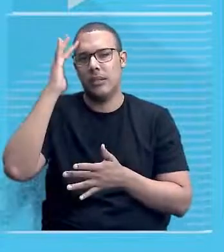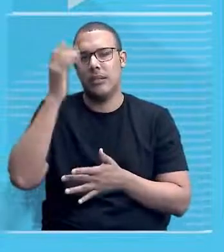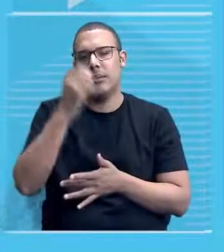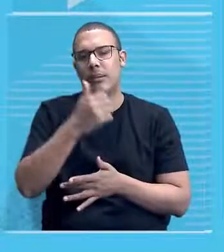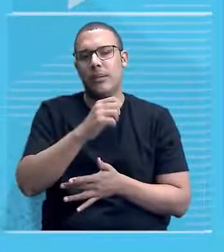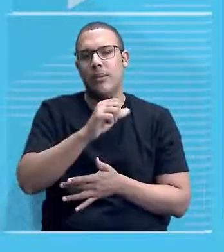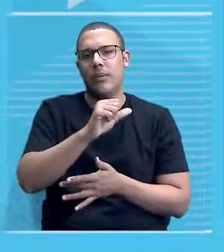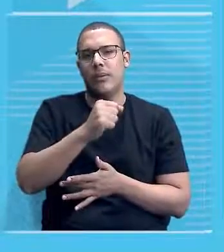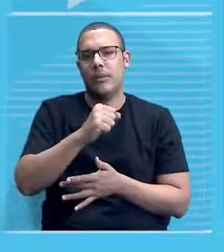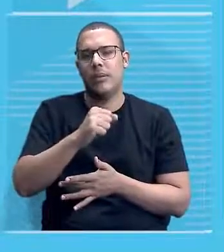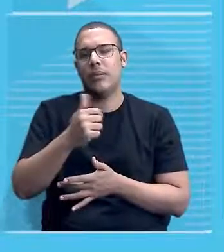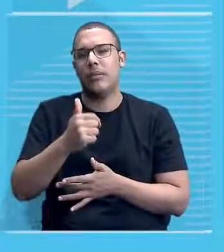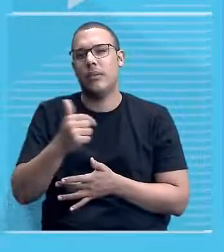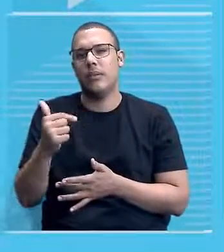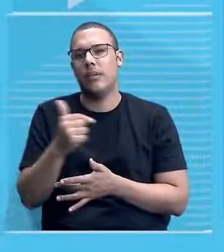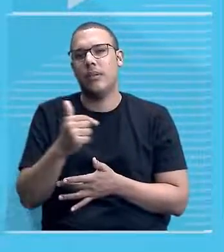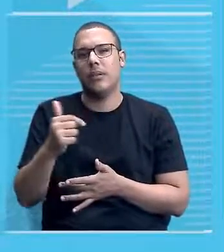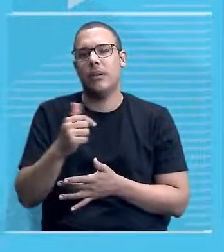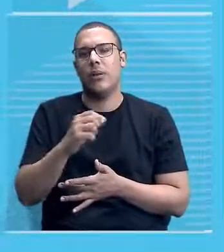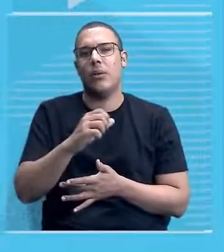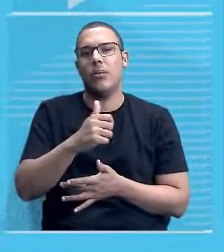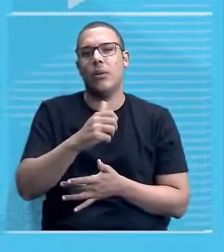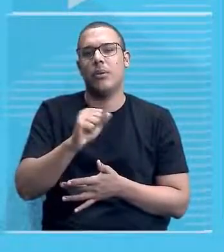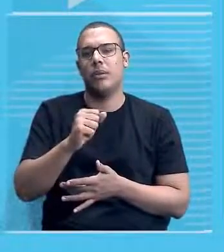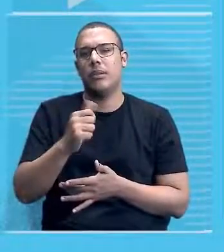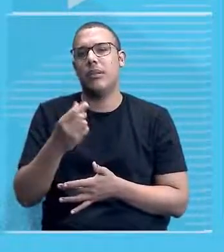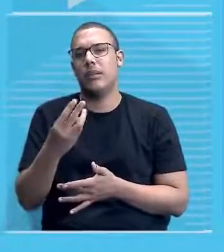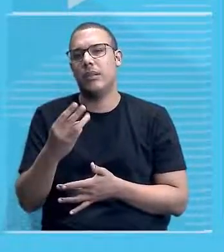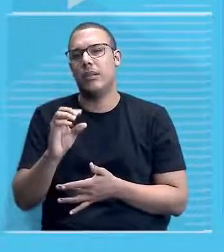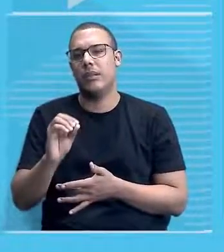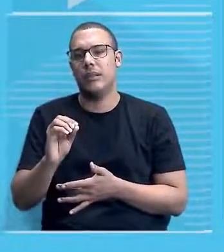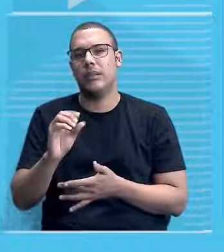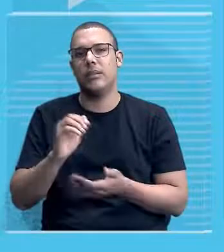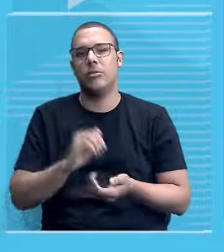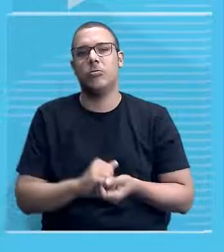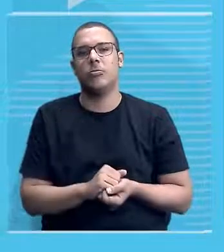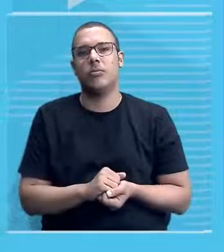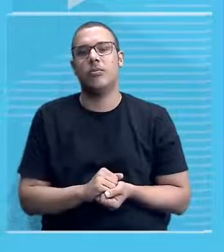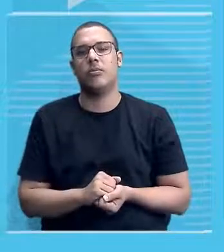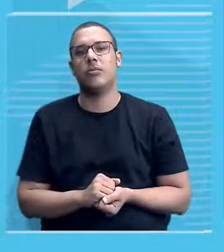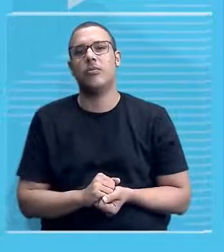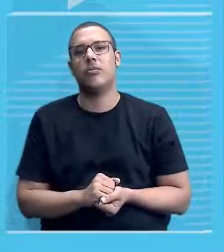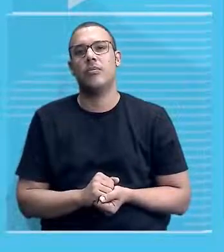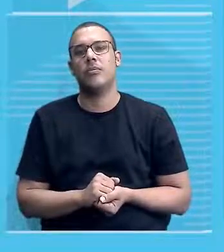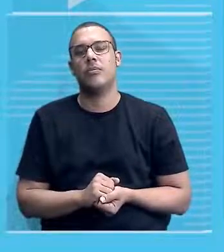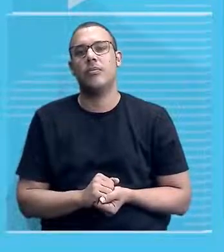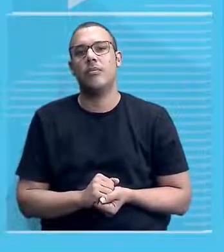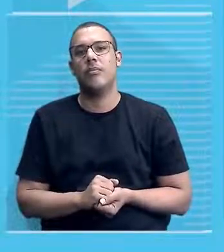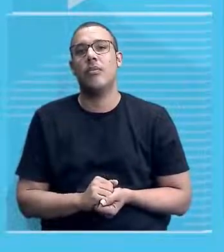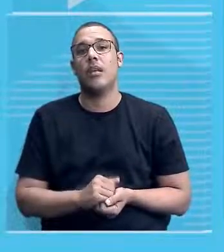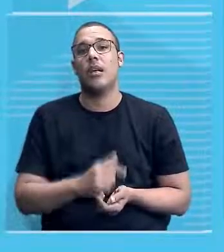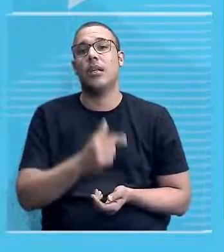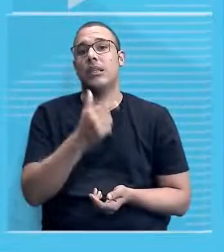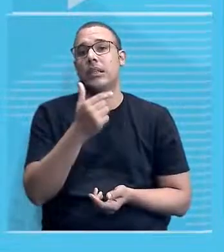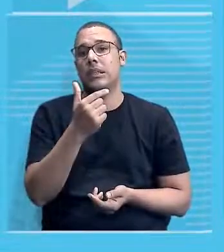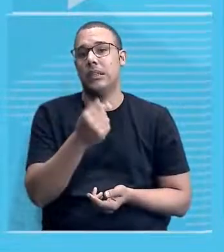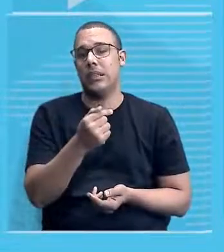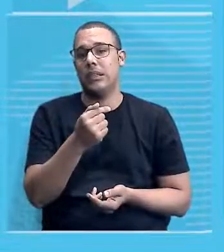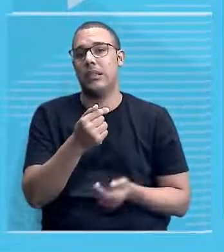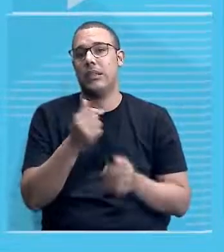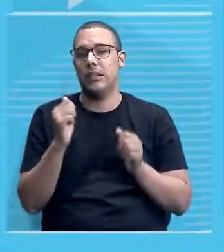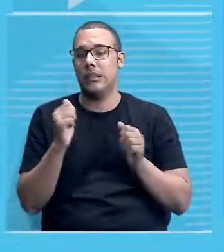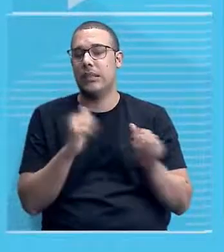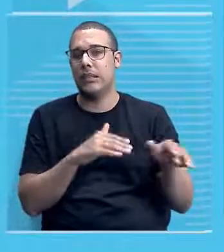outros foi 1830 não interessa tá consolidado 7 de Setembro